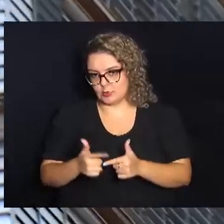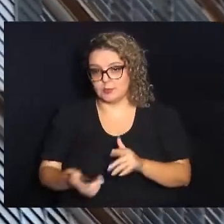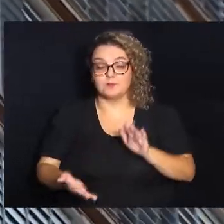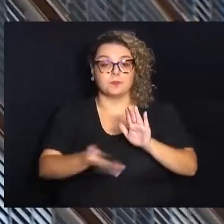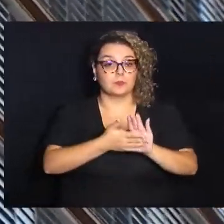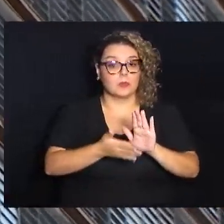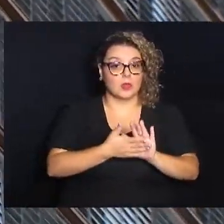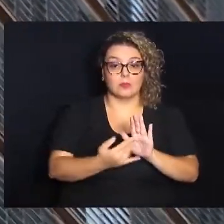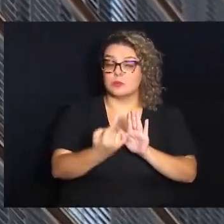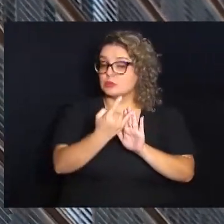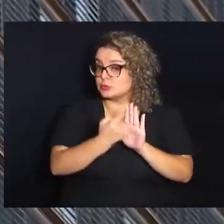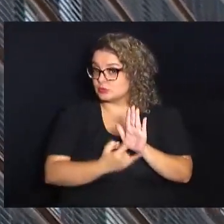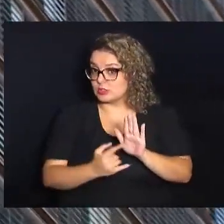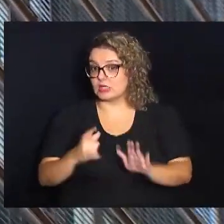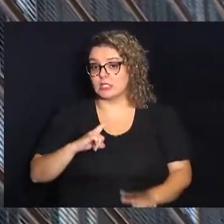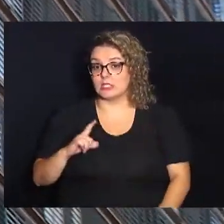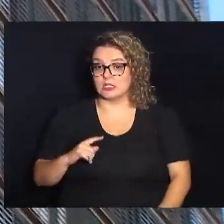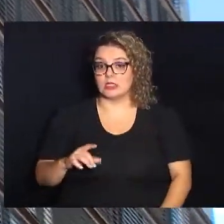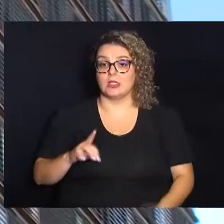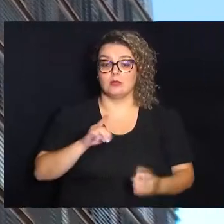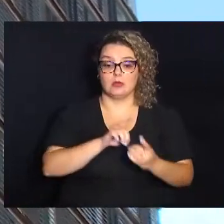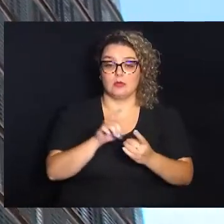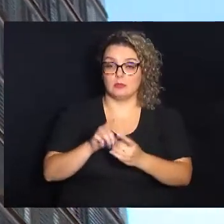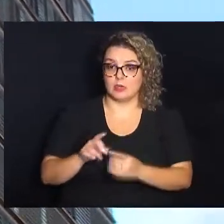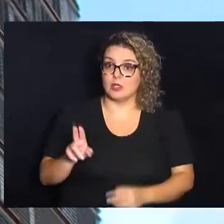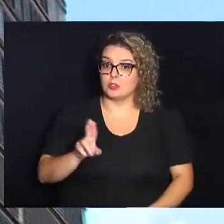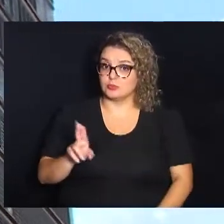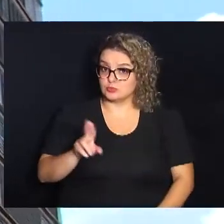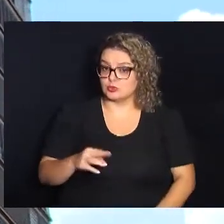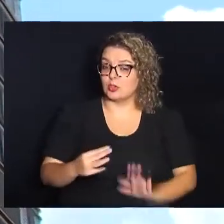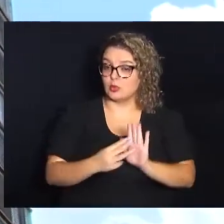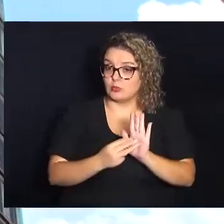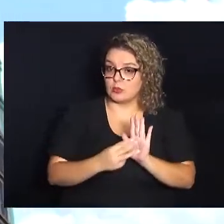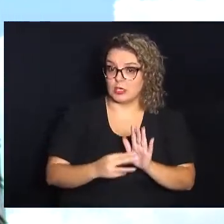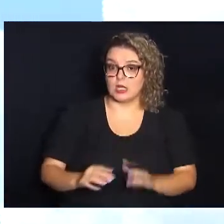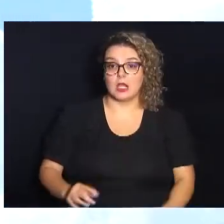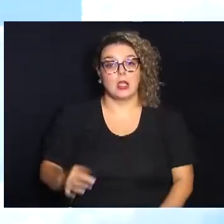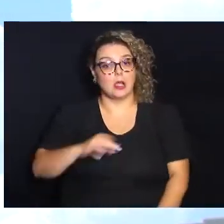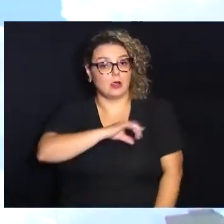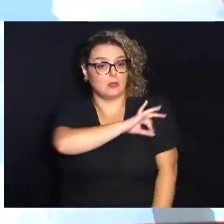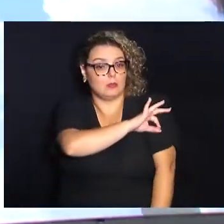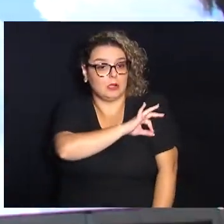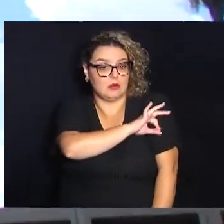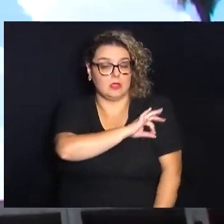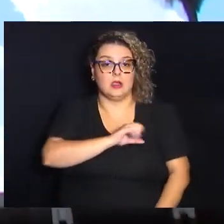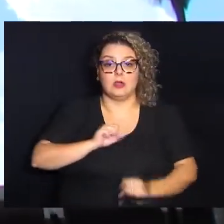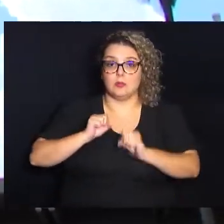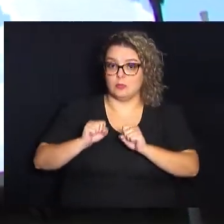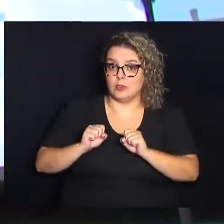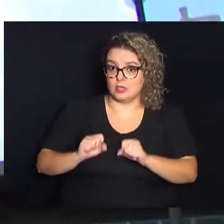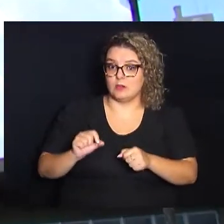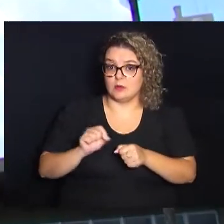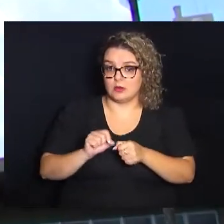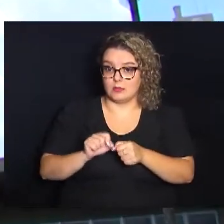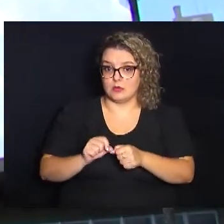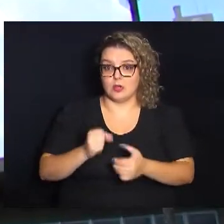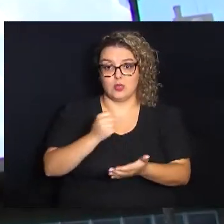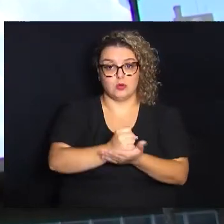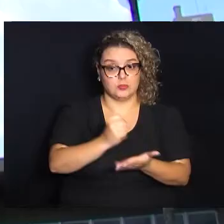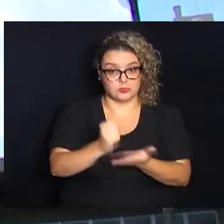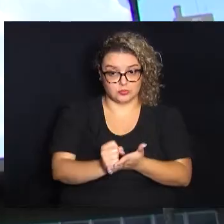problema. A proposta do documento prevê que, para implementar o método, a Prefeitura poderá firmar